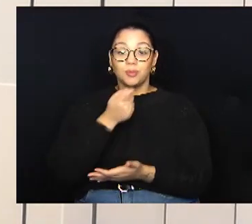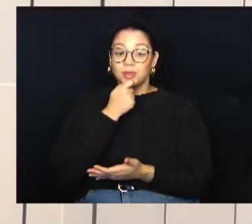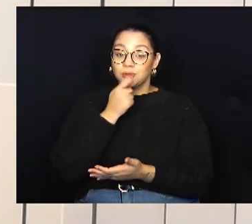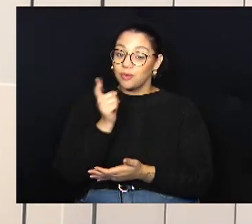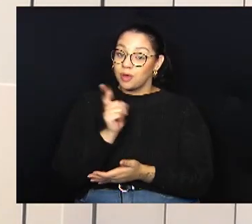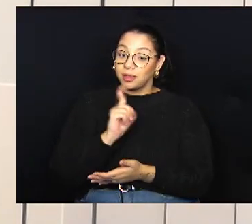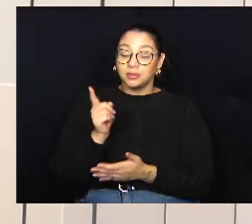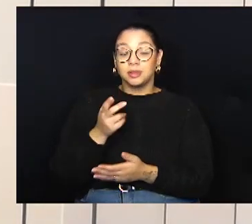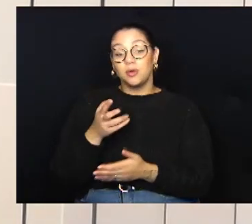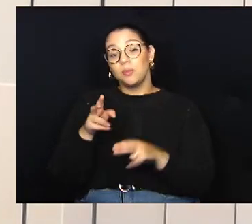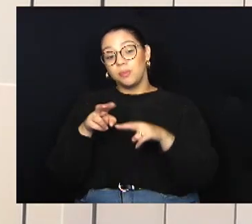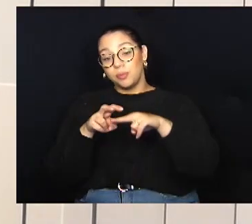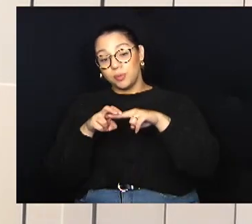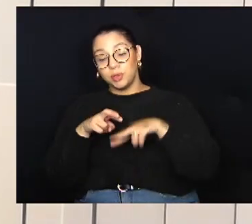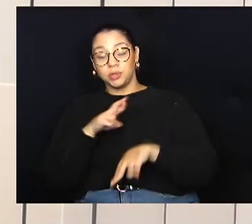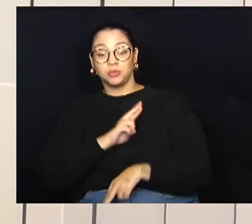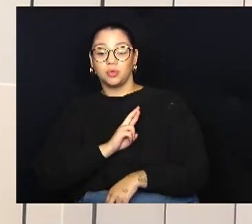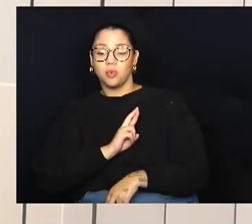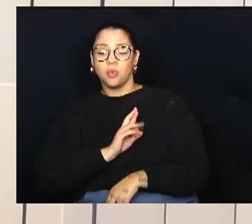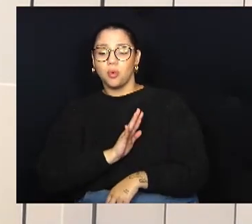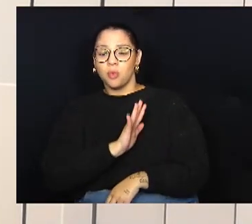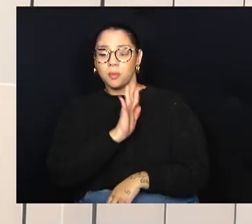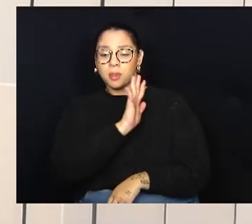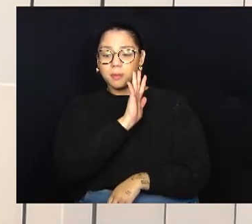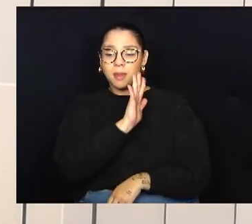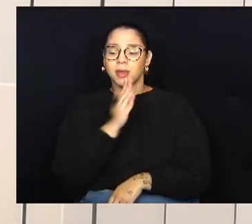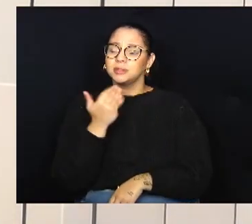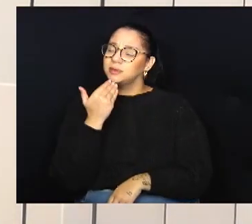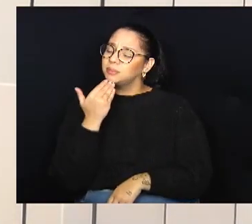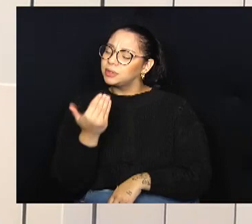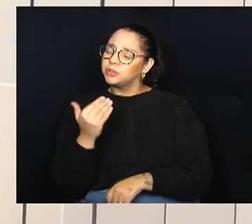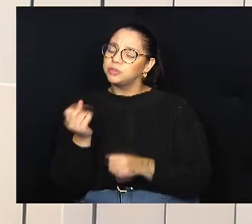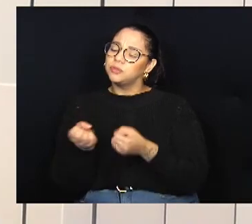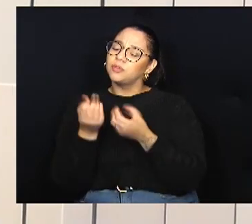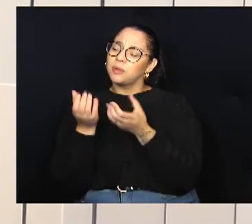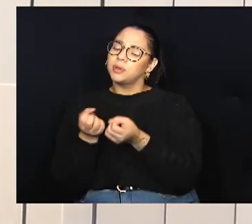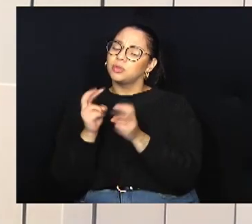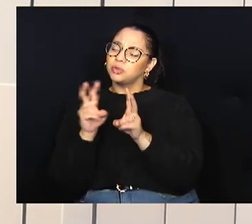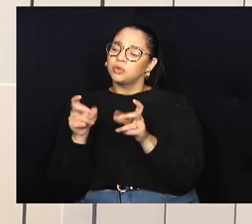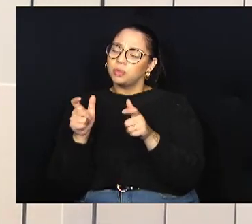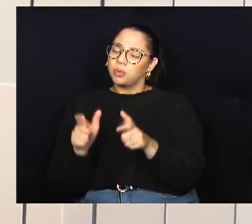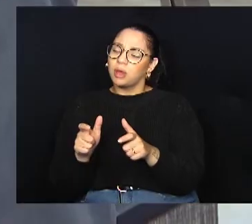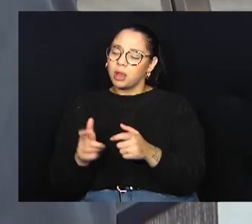Rubens Gás solicitou informações sobre o local.